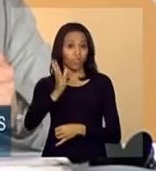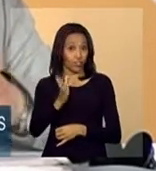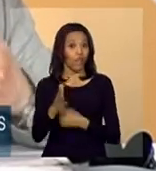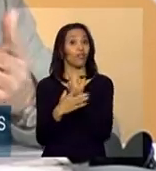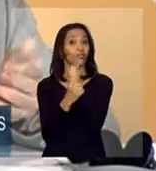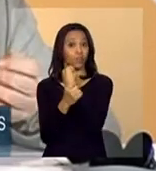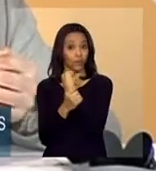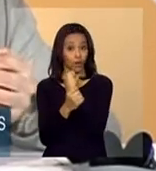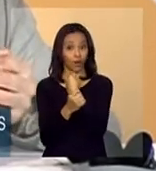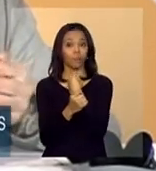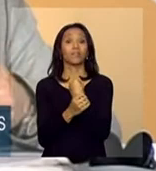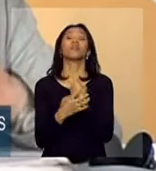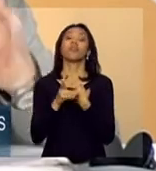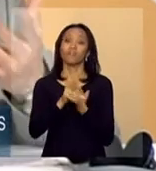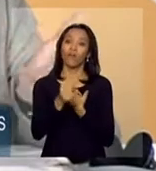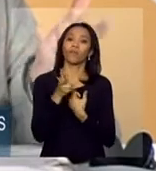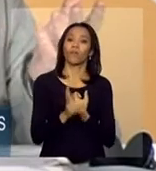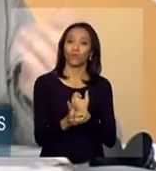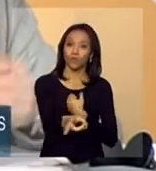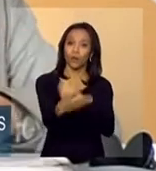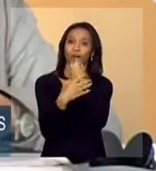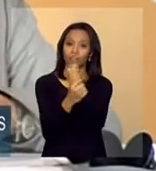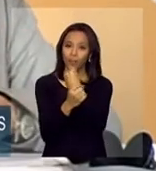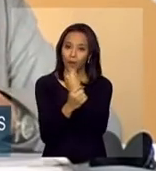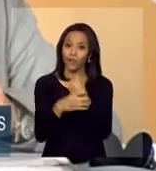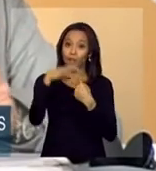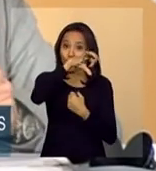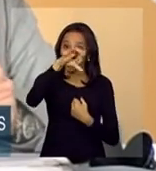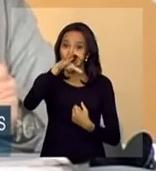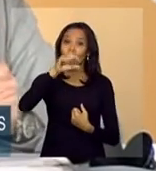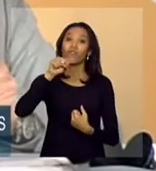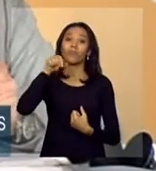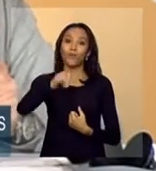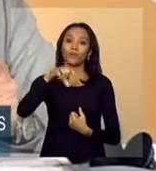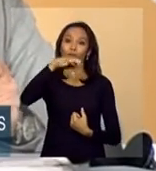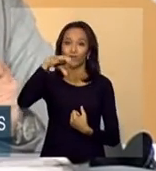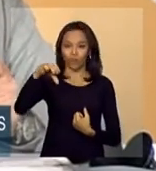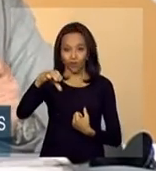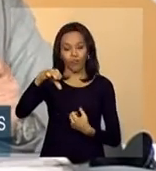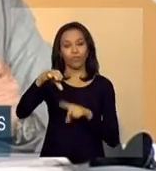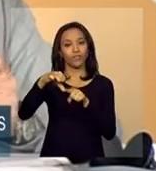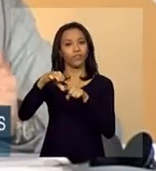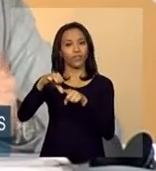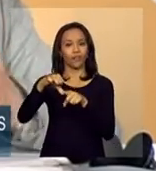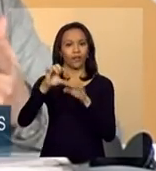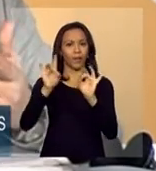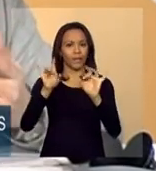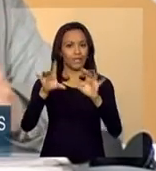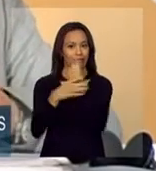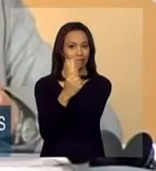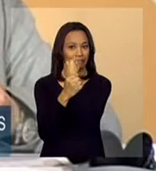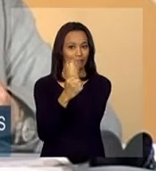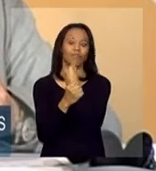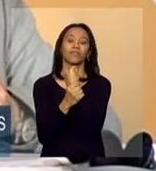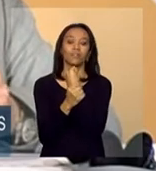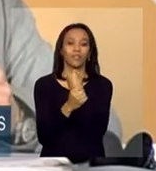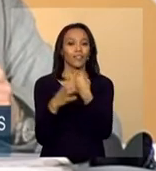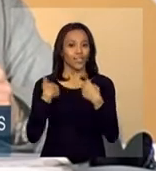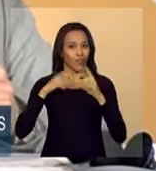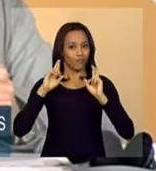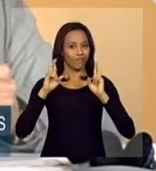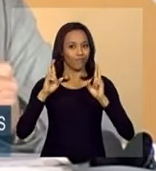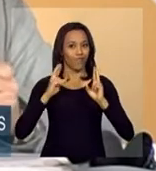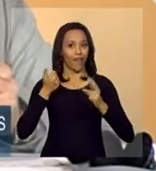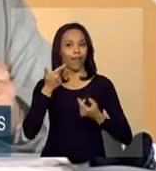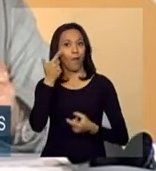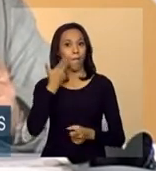até agora e continuará garantido em 99,99 para o jogo, que esperamos com a vitória do nosso país,